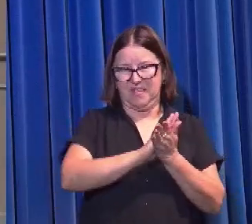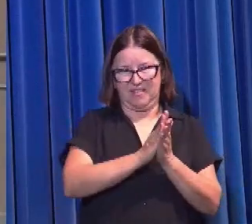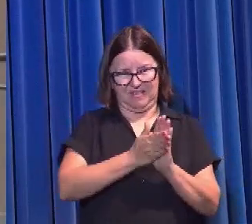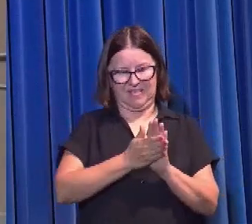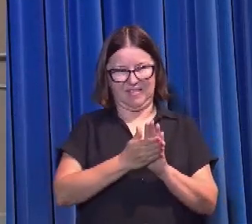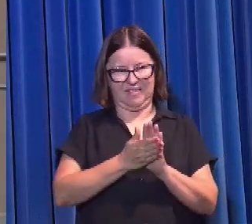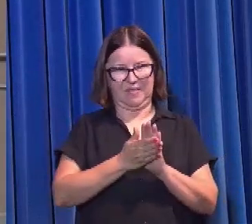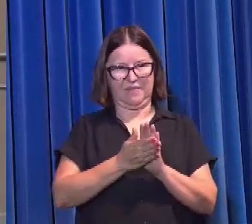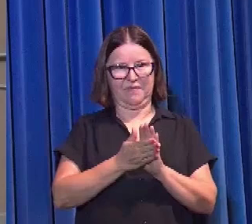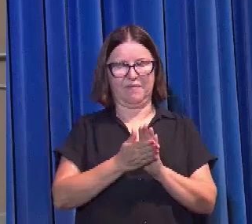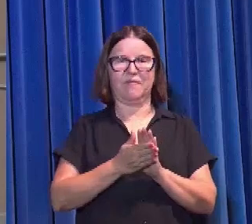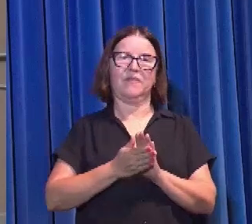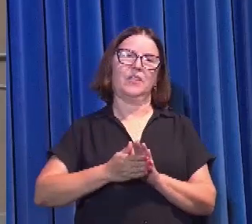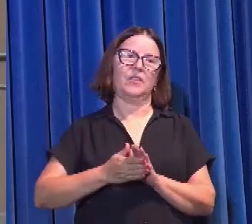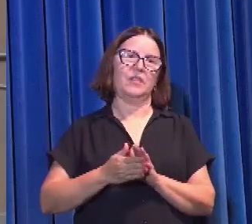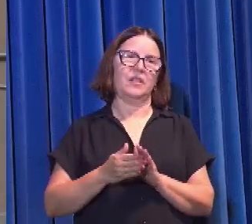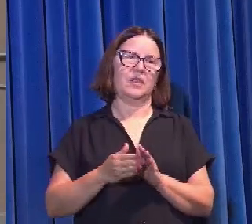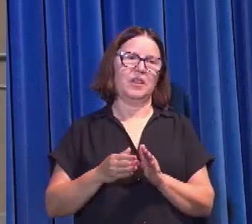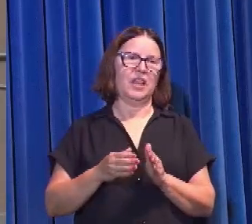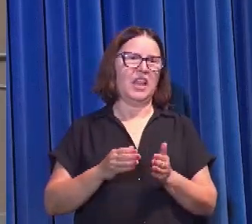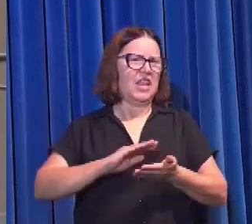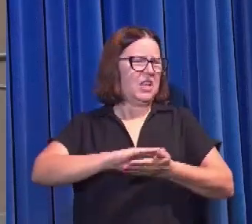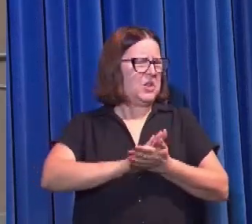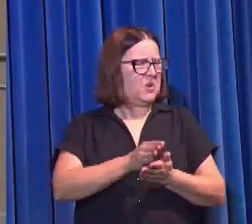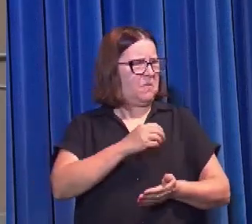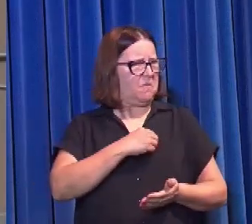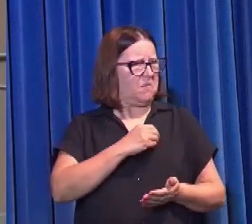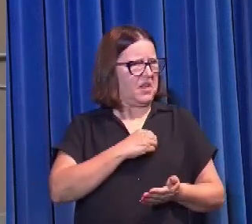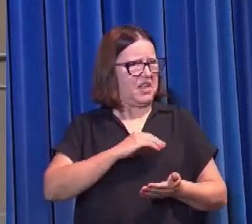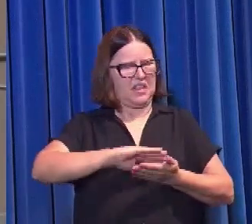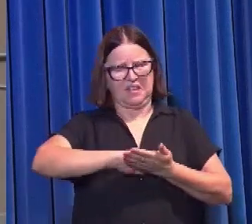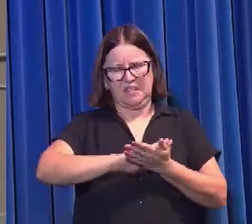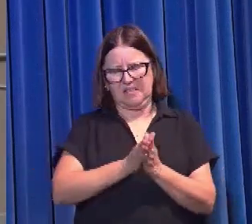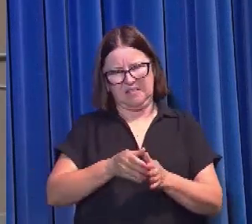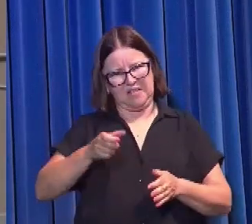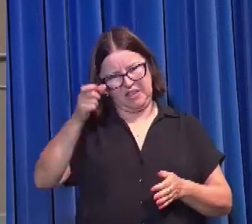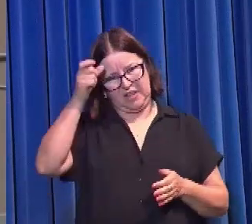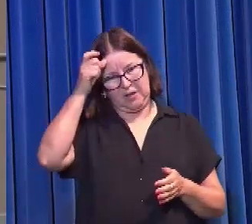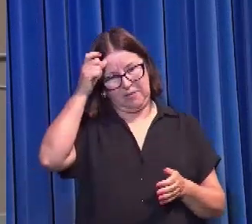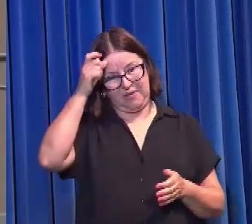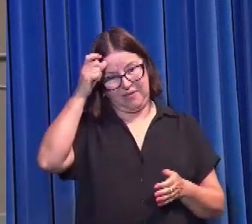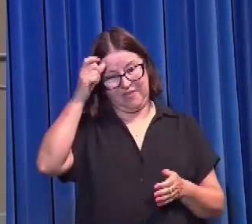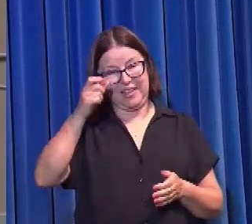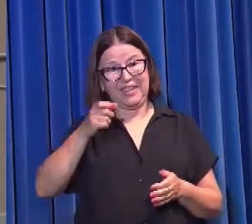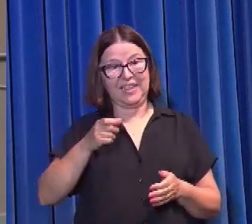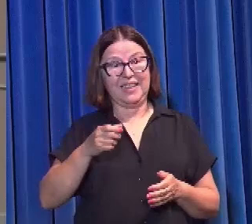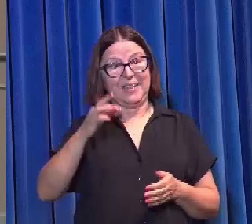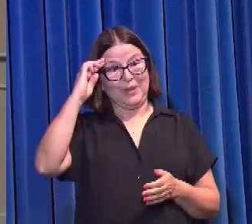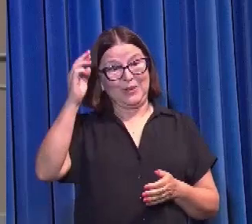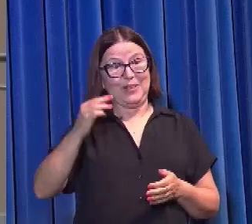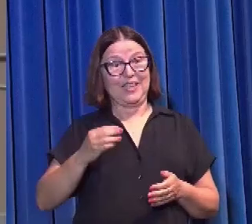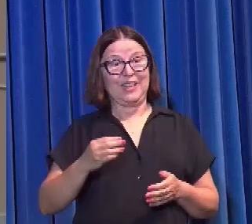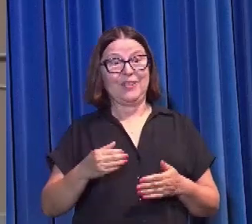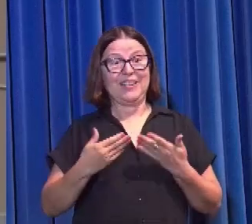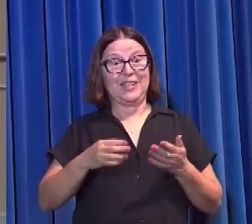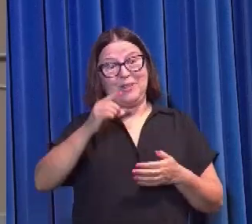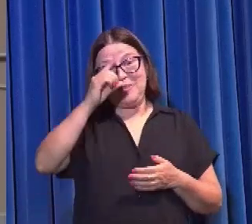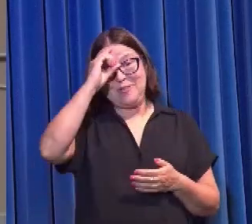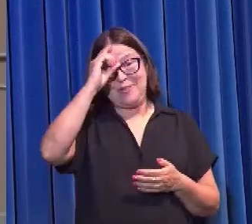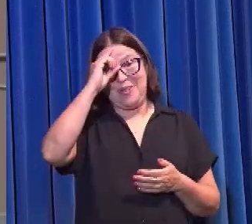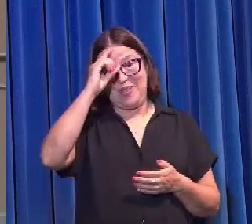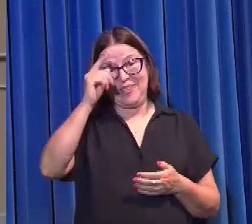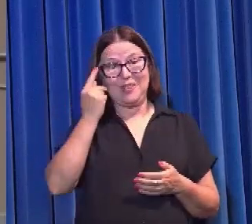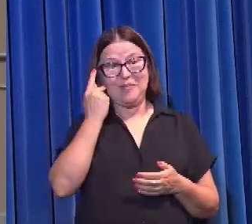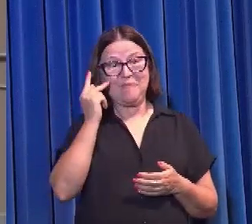que nos aprisionava, ele destruiu o pecado, destruiu Satanás, e ele concedeu dons aos homens. Cristo